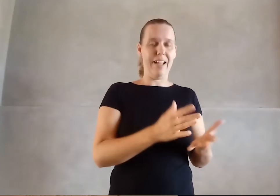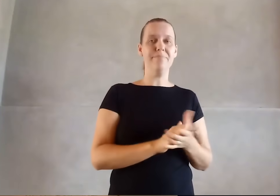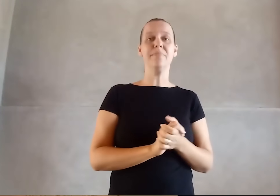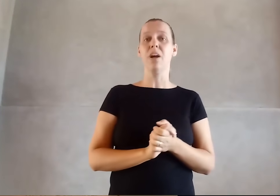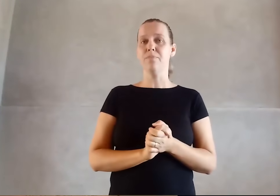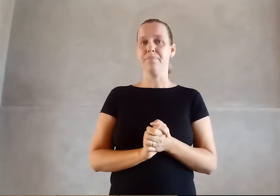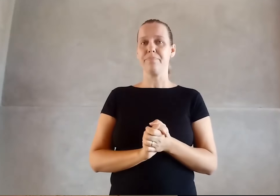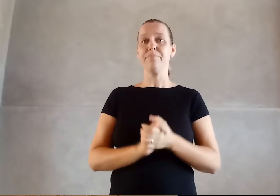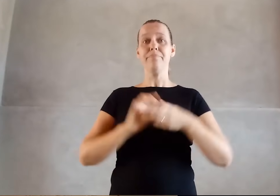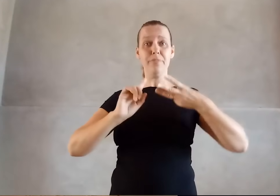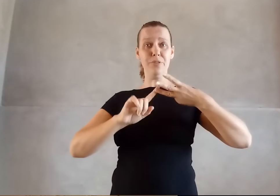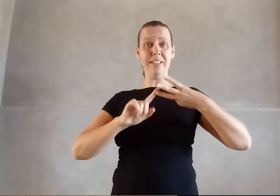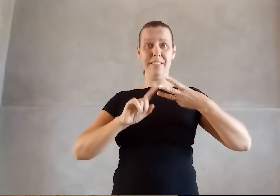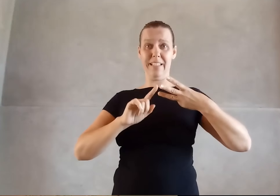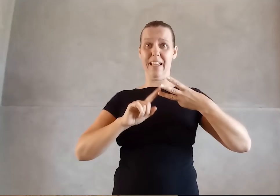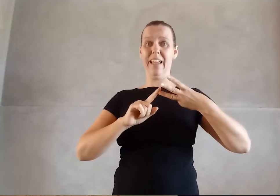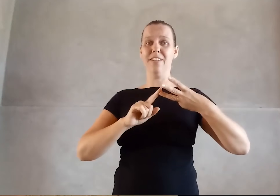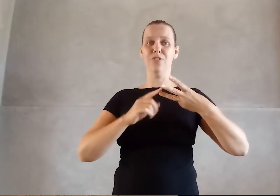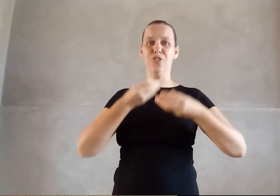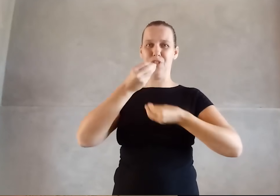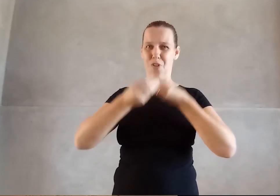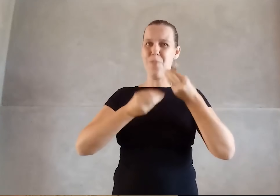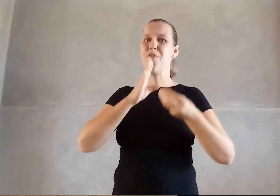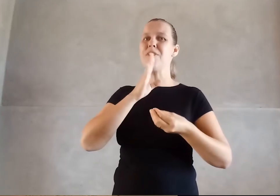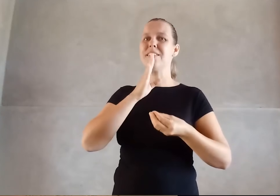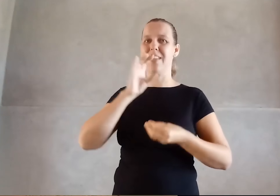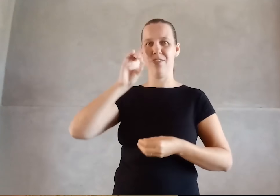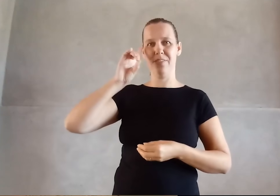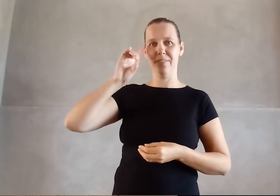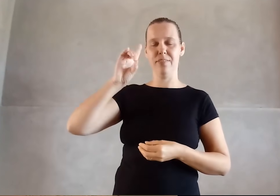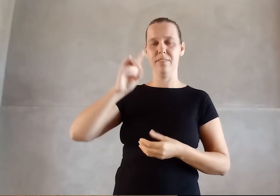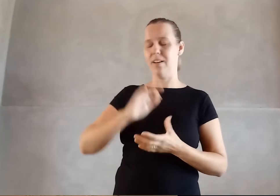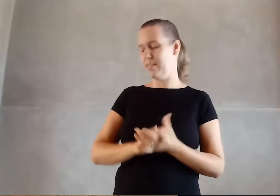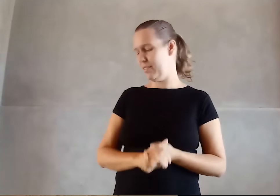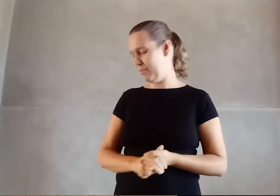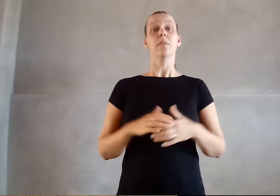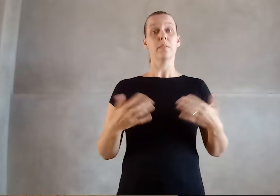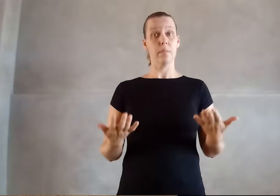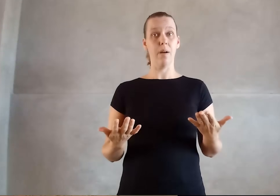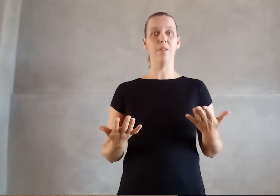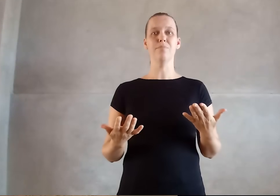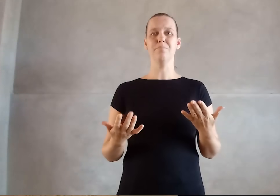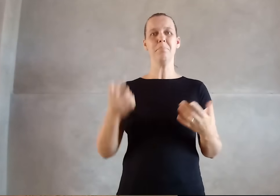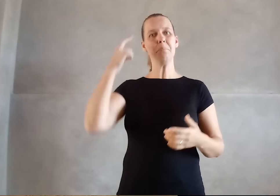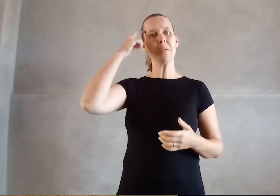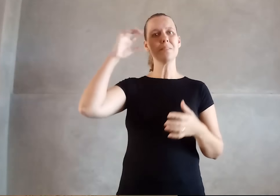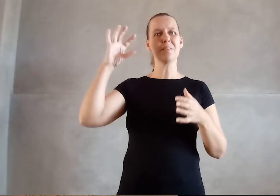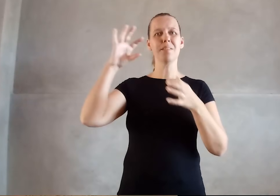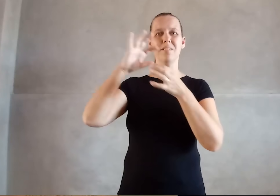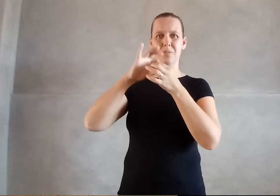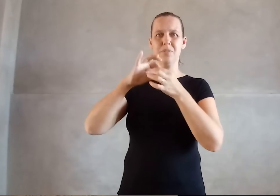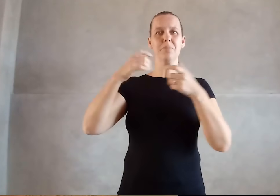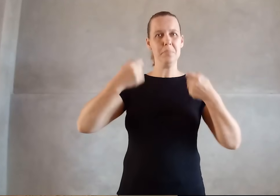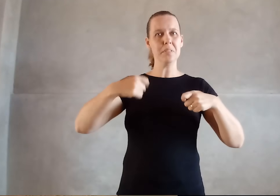livremente, liberalmente, de boa vontade, lhe será concedida. Terceiro princípio aqui, dentro dessa perspectiva de precisamos